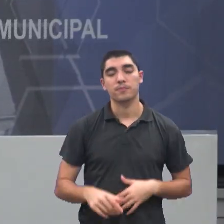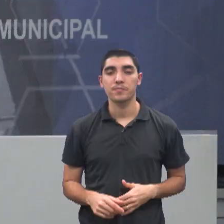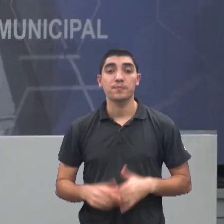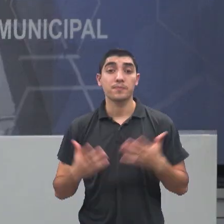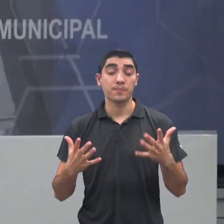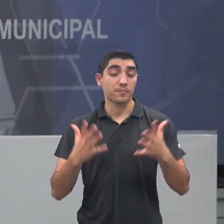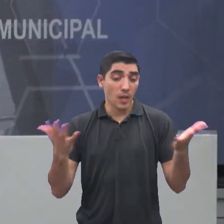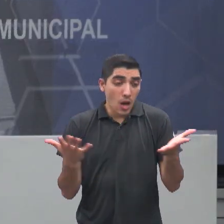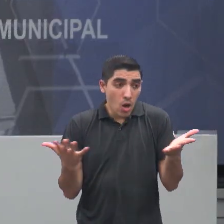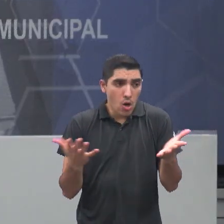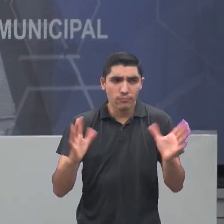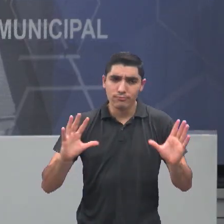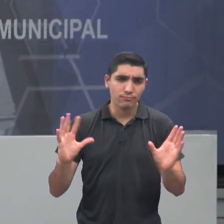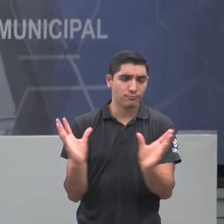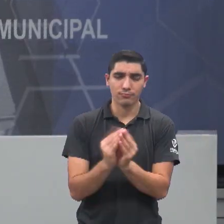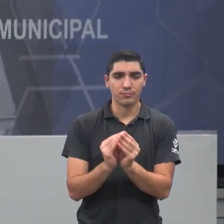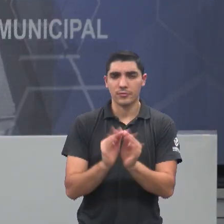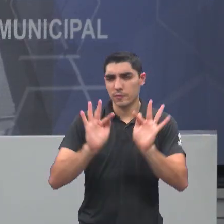dizer que